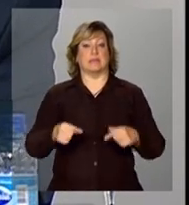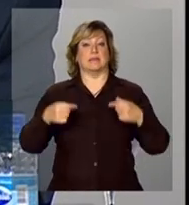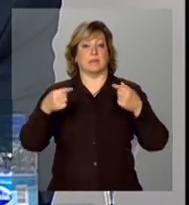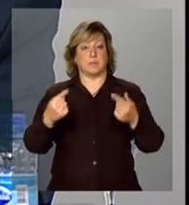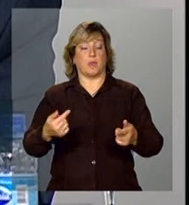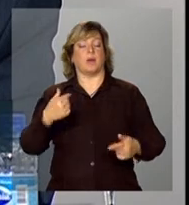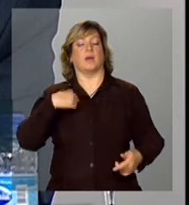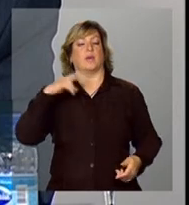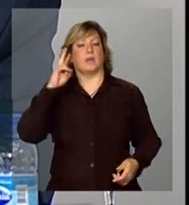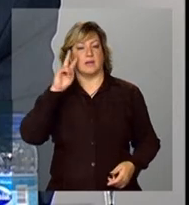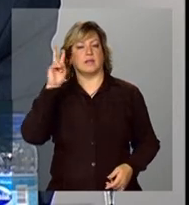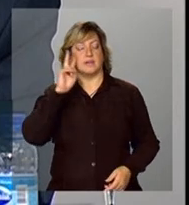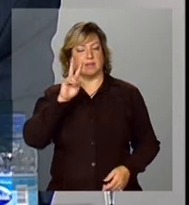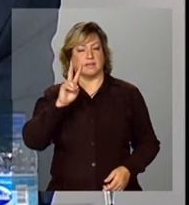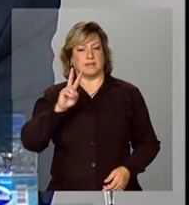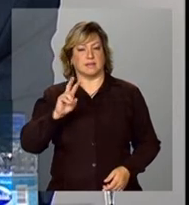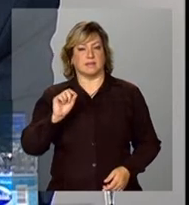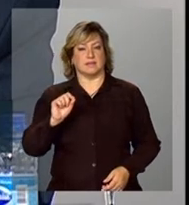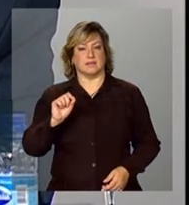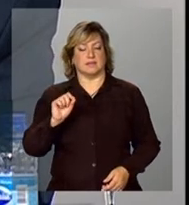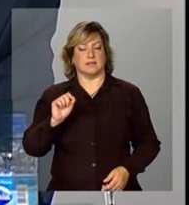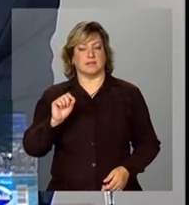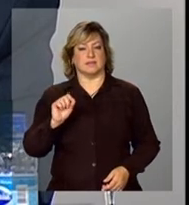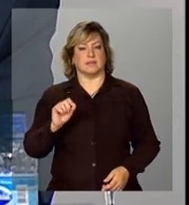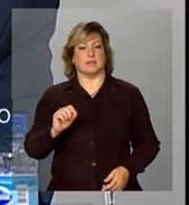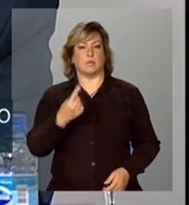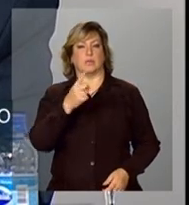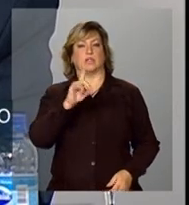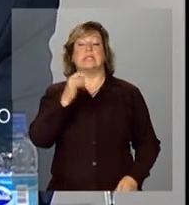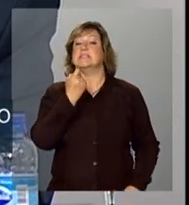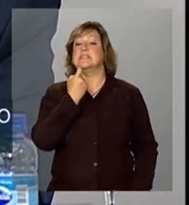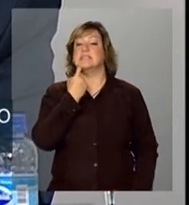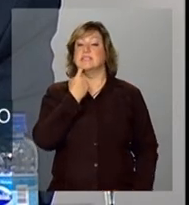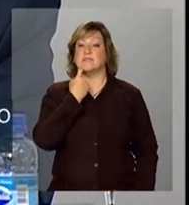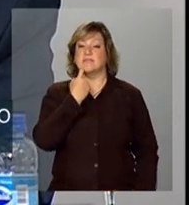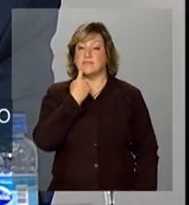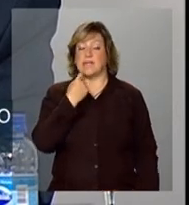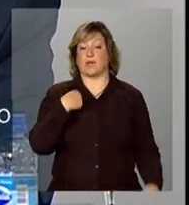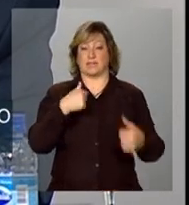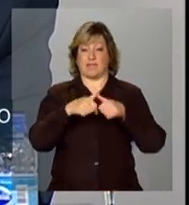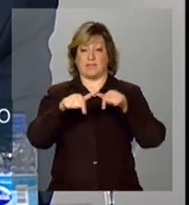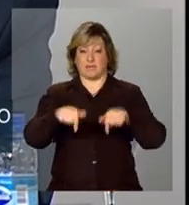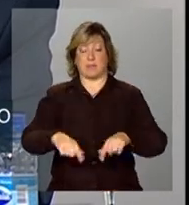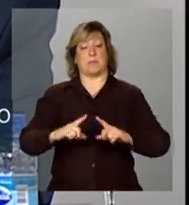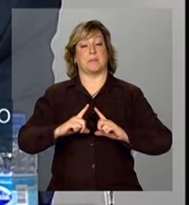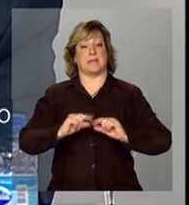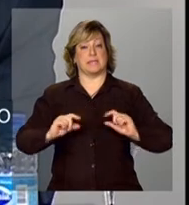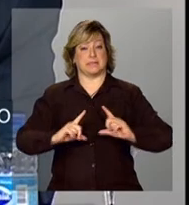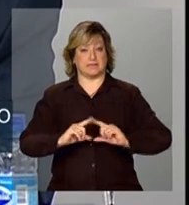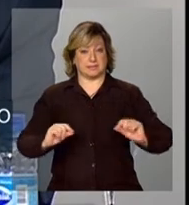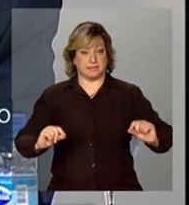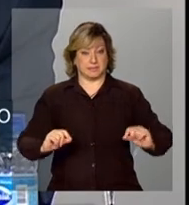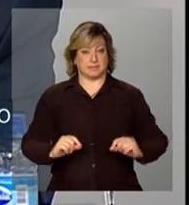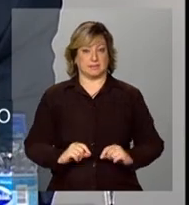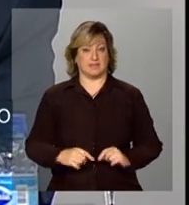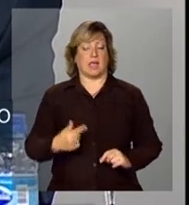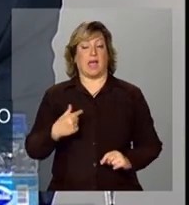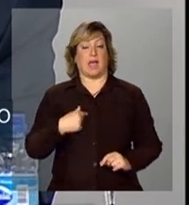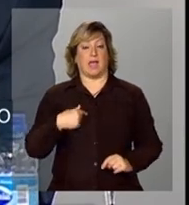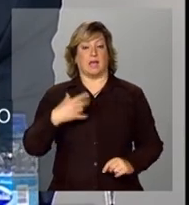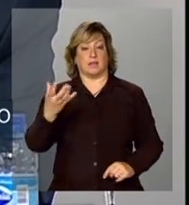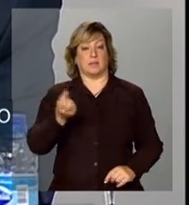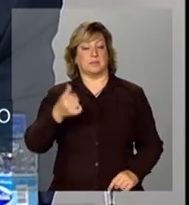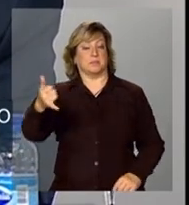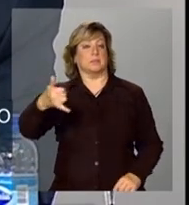Eu me lembro que foi, inclusive, numa sexta-feira, eu estava aqui em Brasília e recebi um telefonema